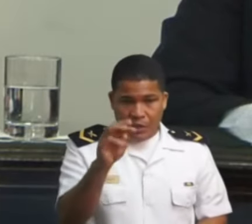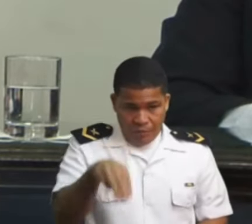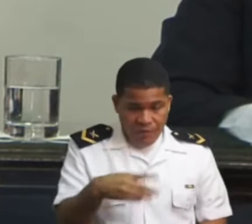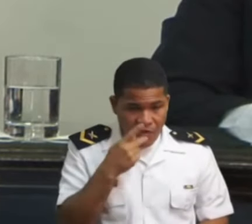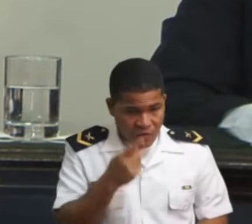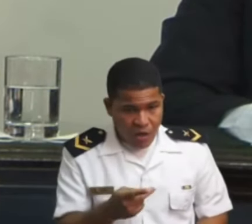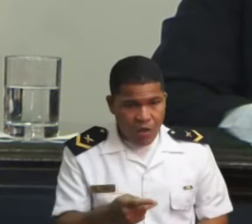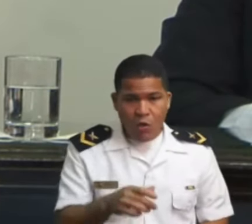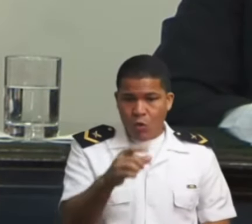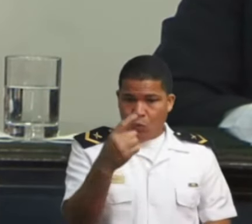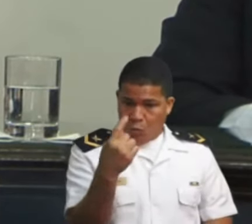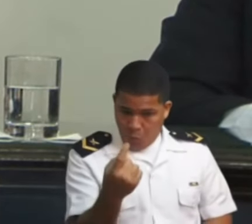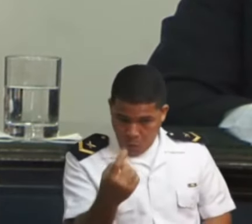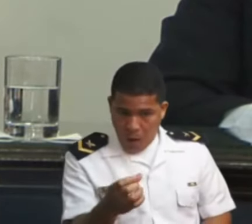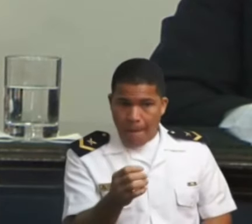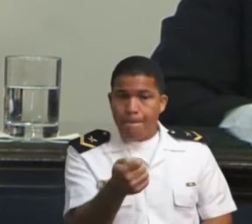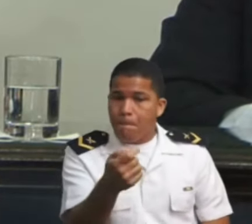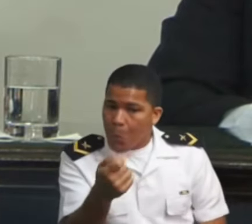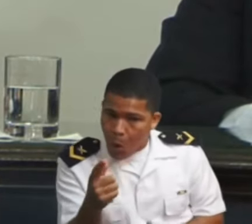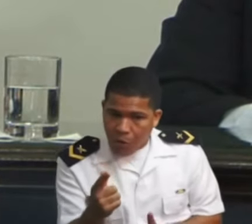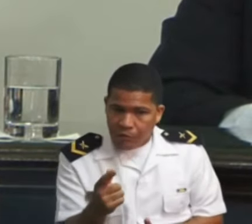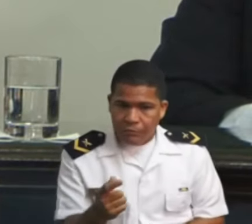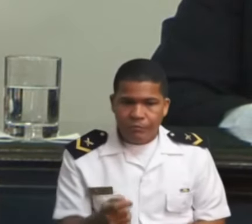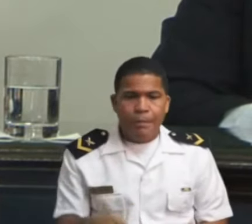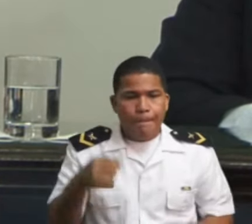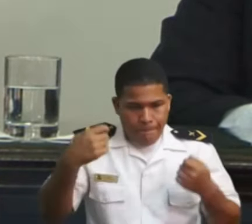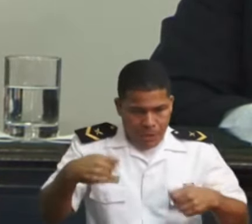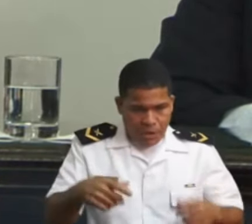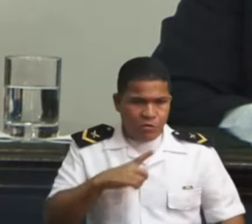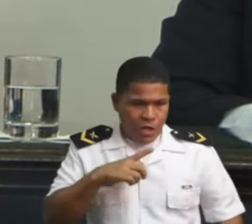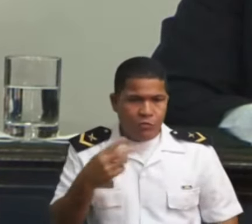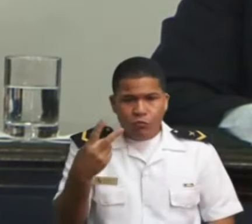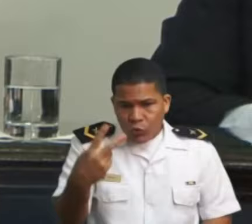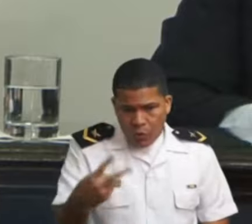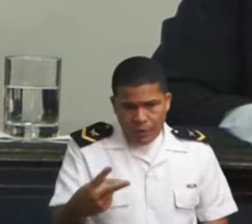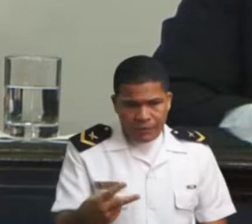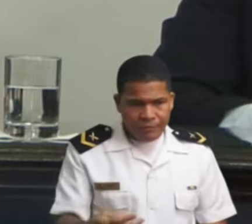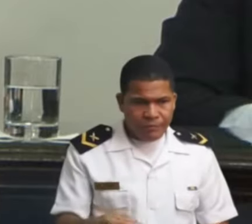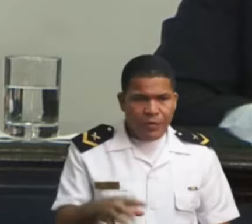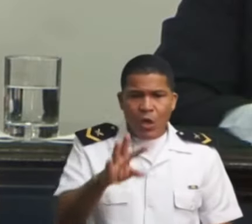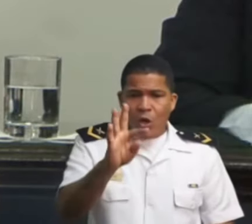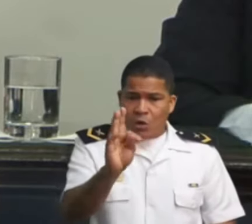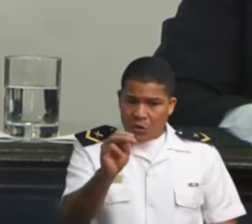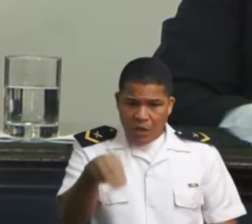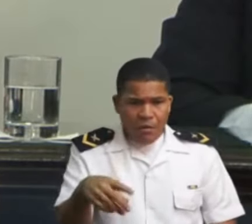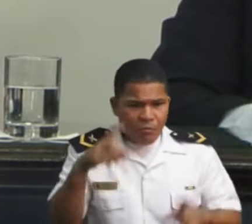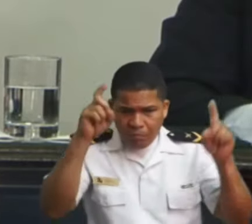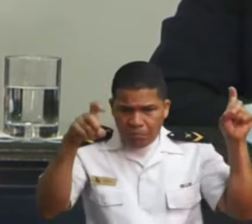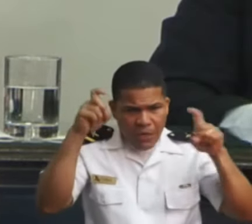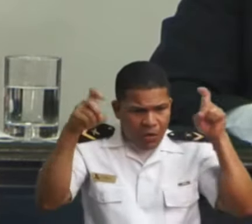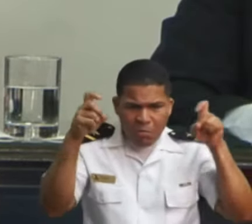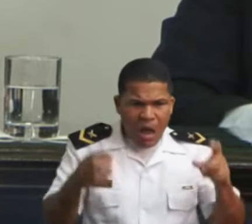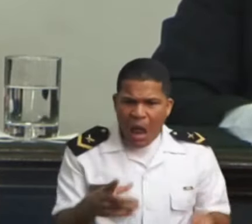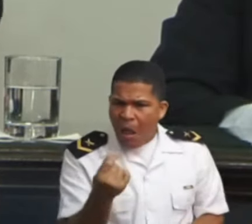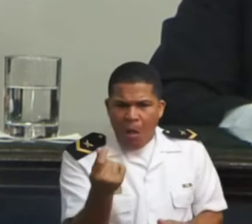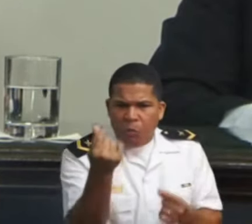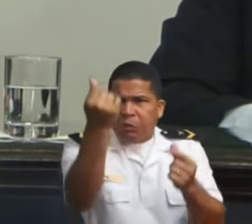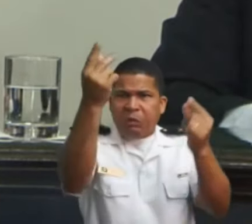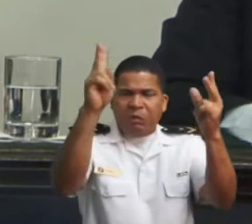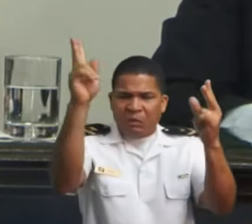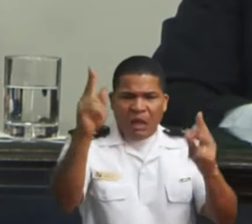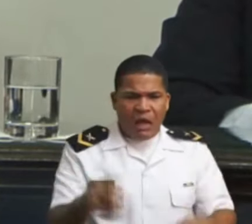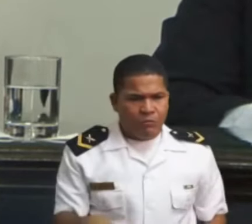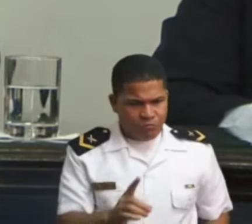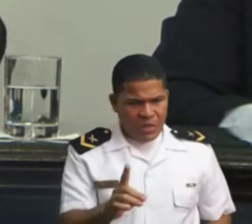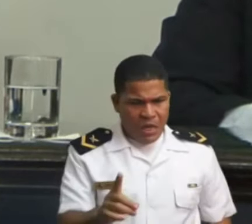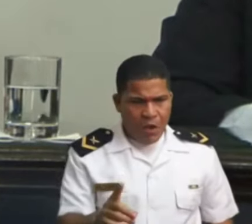dois. E o tribunal não está preocupado com, mas isso vai ficar mais caro. Não, ele está preocupado, olha a essência, com a